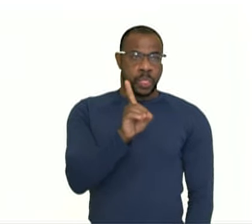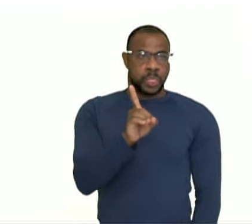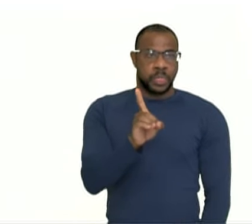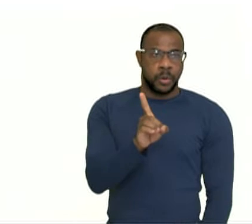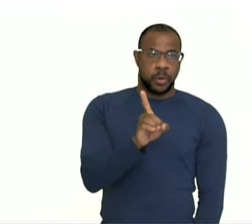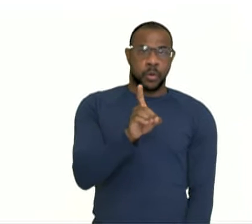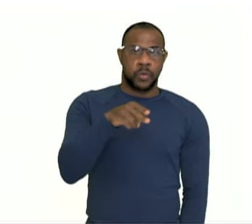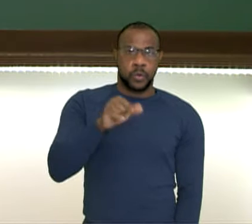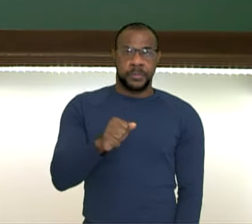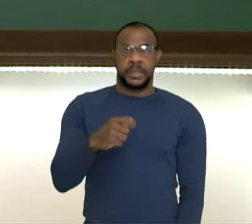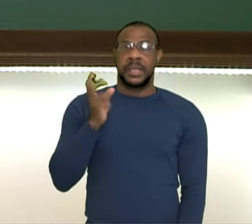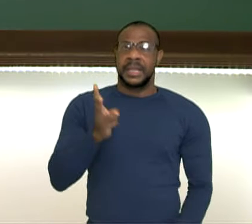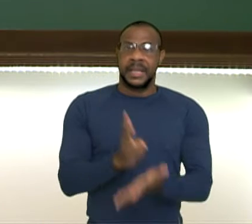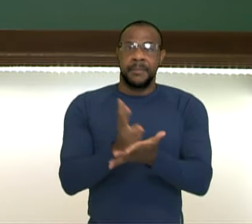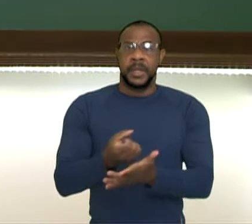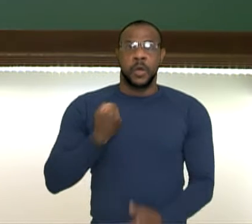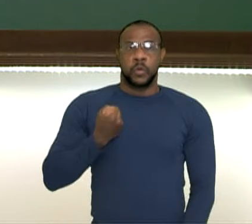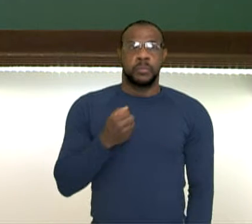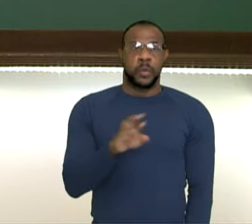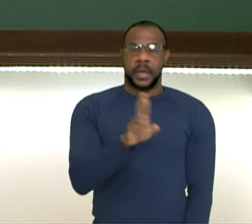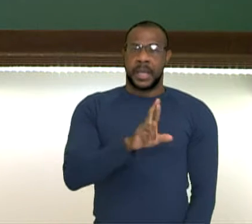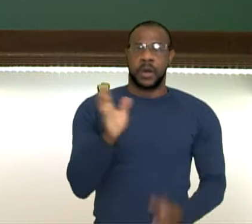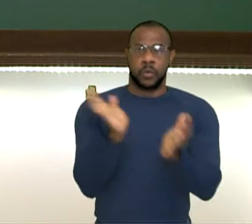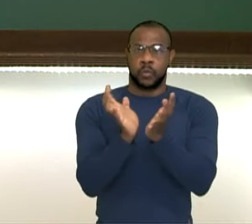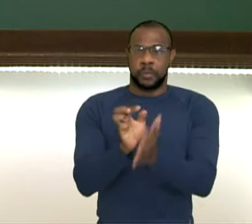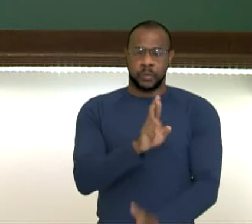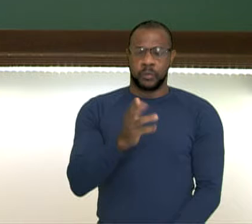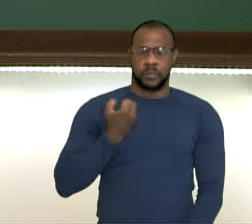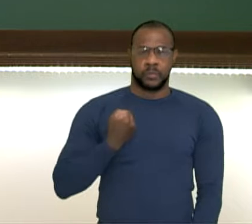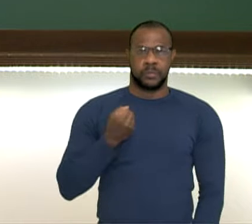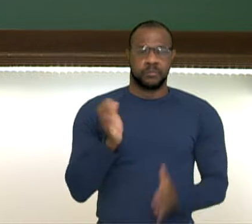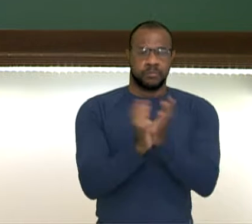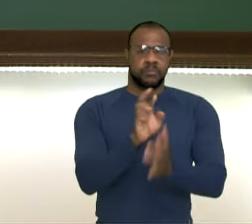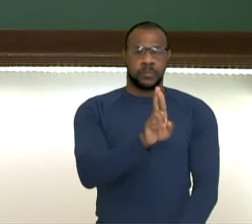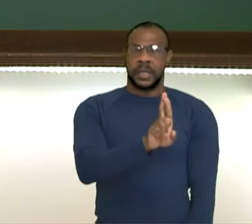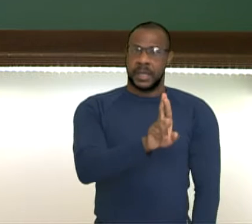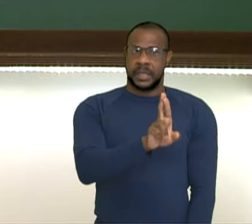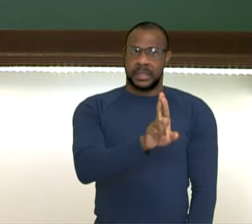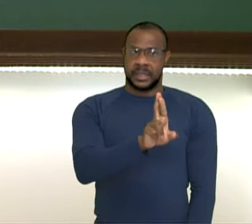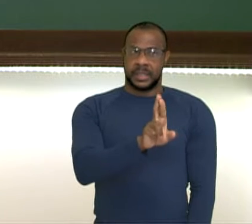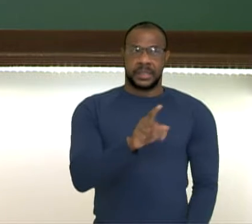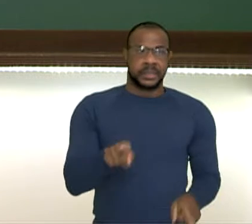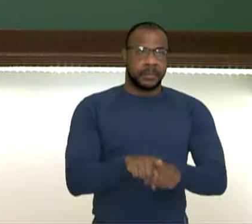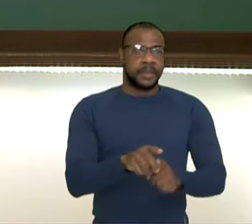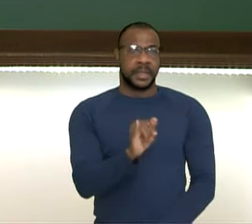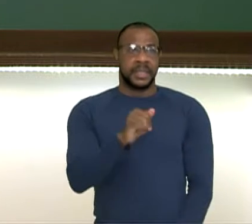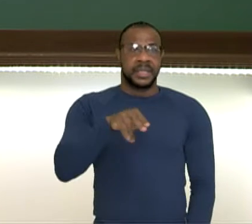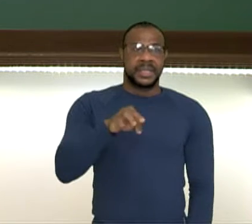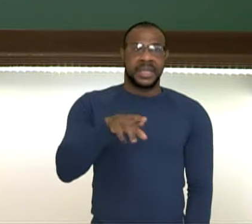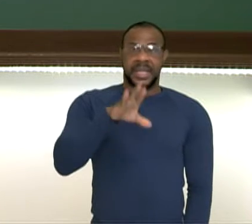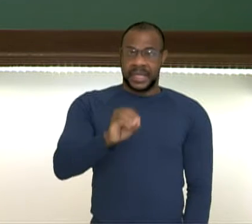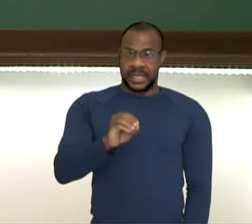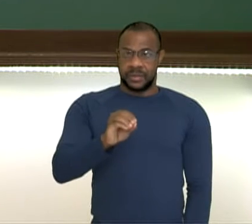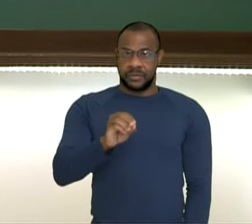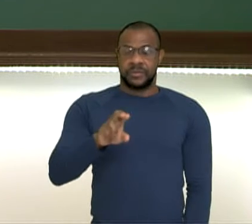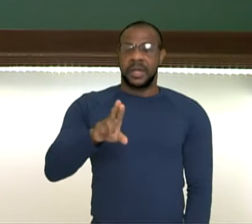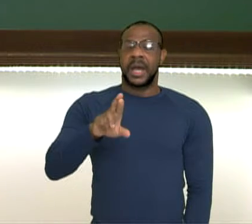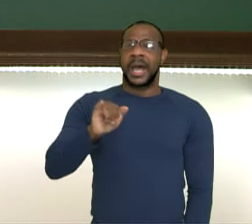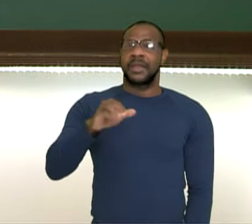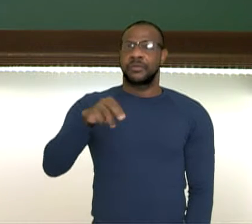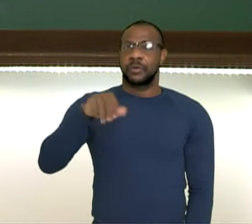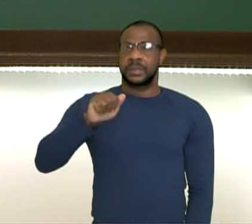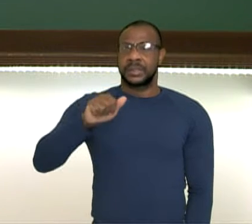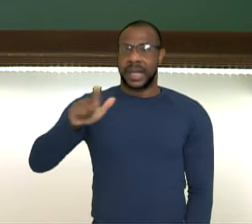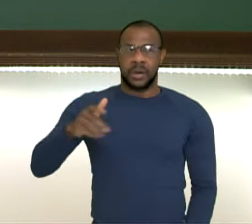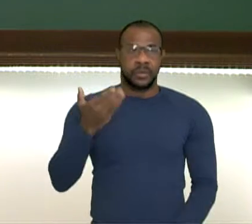números reais, que você já sabe que fazem parte do conjunto dos números reais, os inteiros, os racionais e os irracionais,